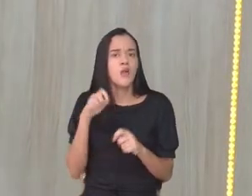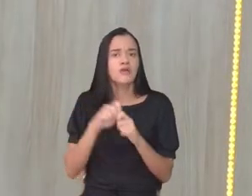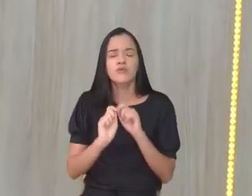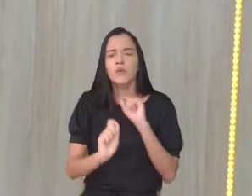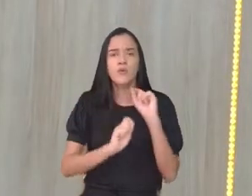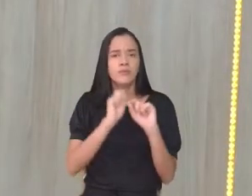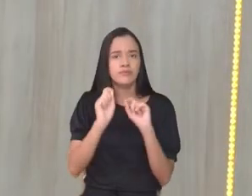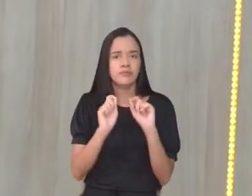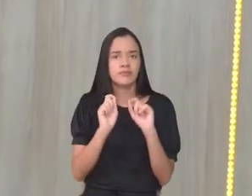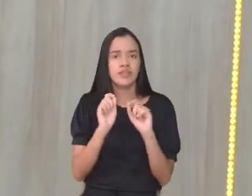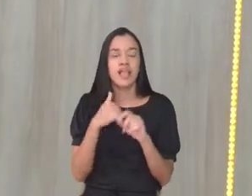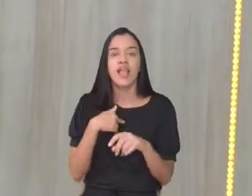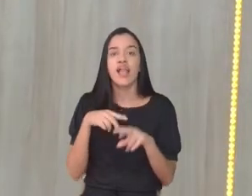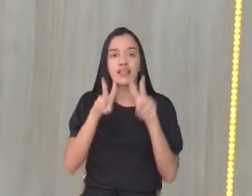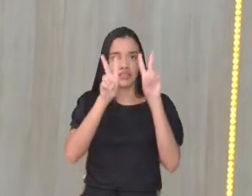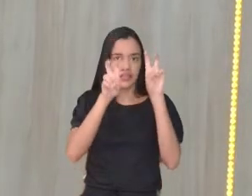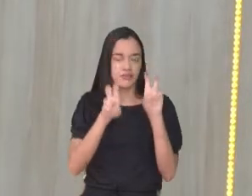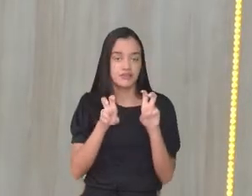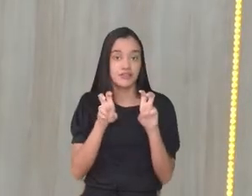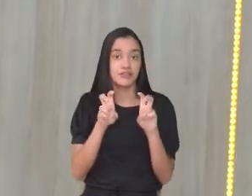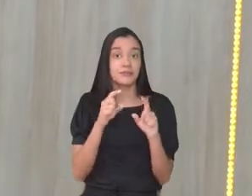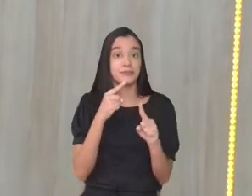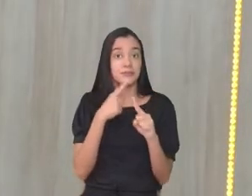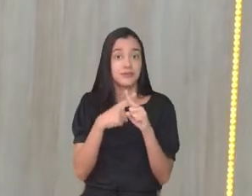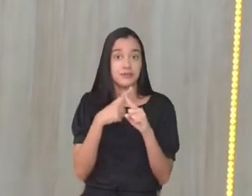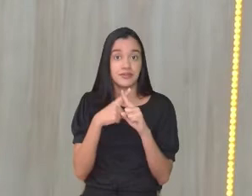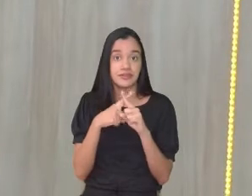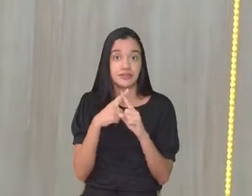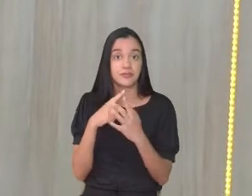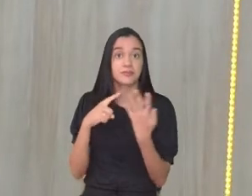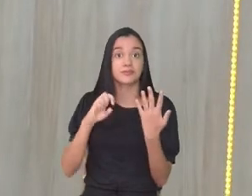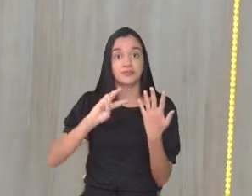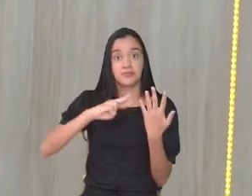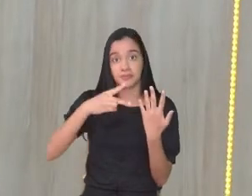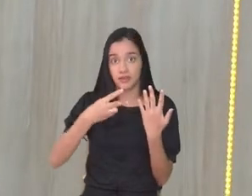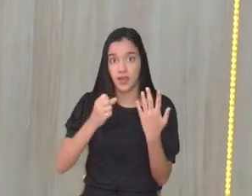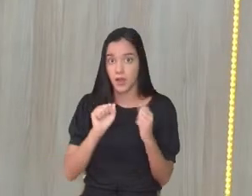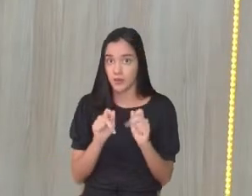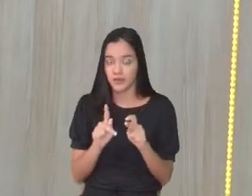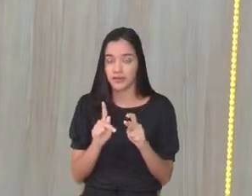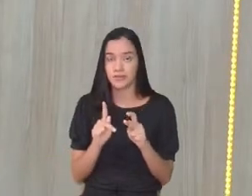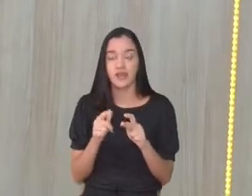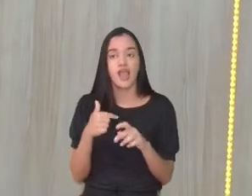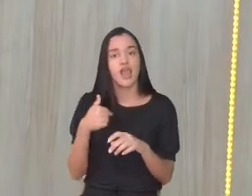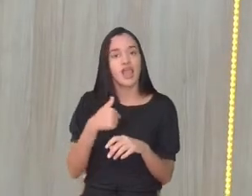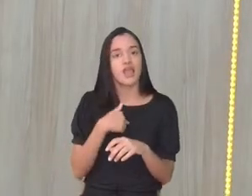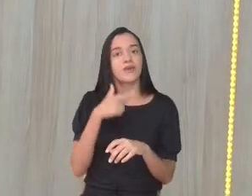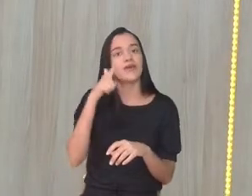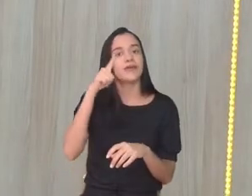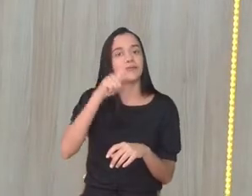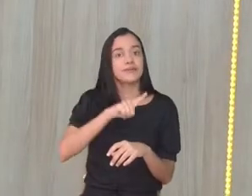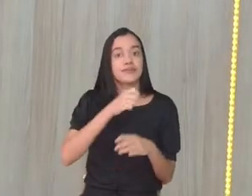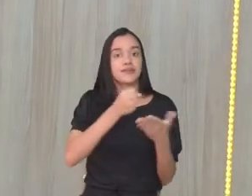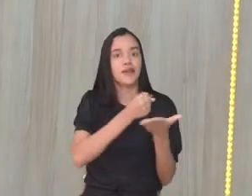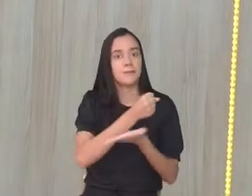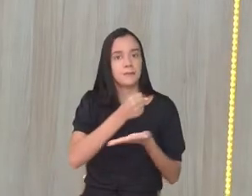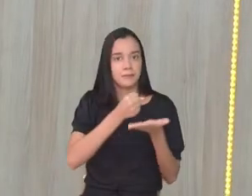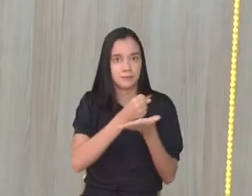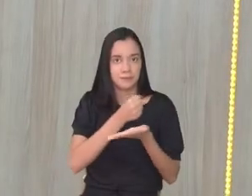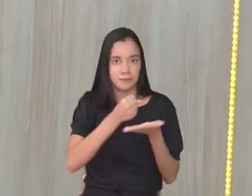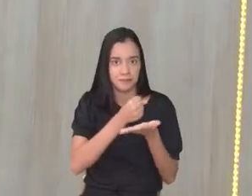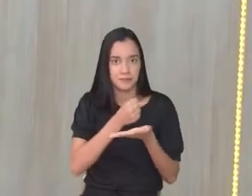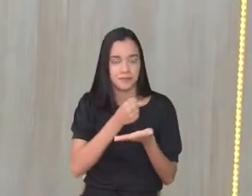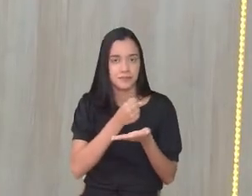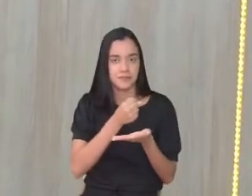Certo? Essa é a definição aí de multiplicação de potência de mesma base. Tá bom? Eu repeti a base, que